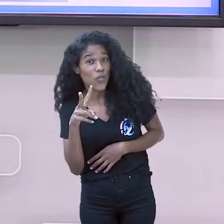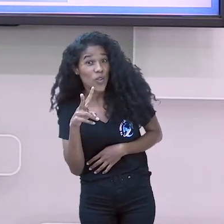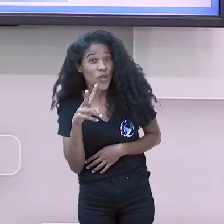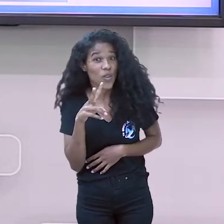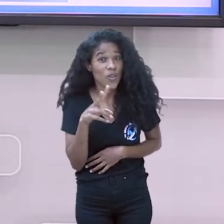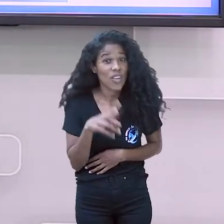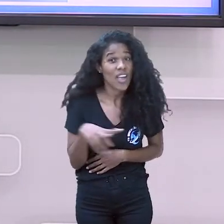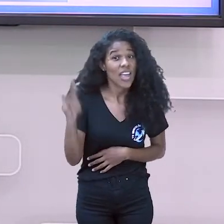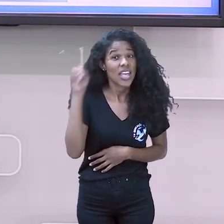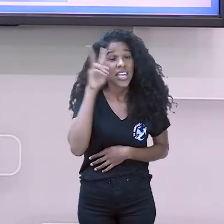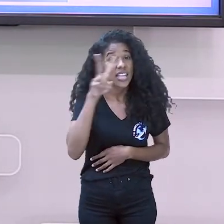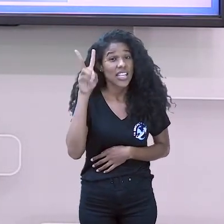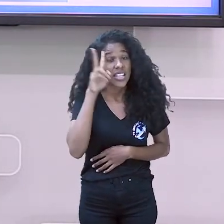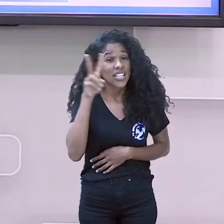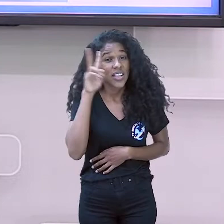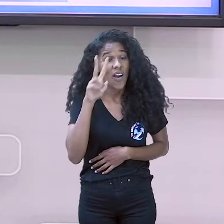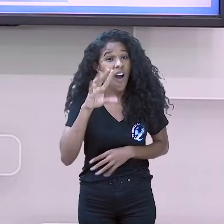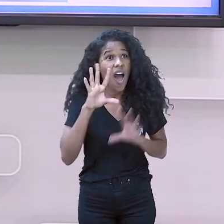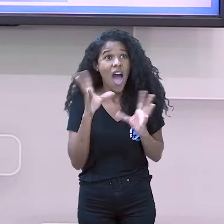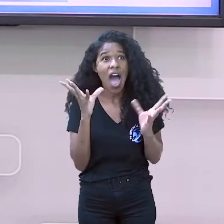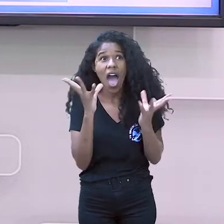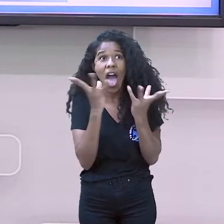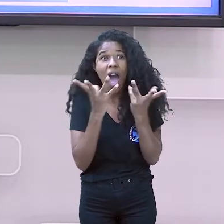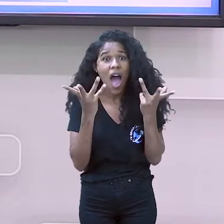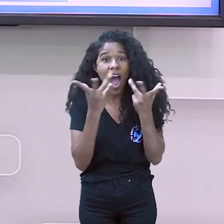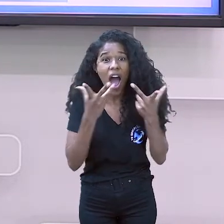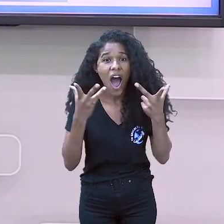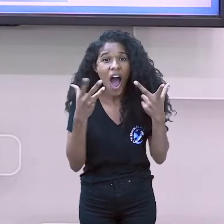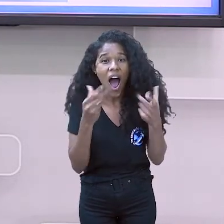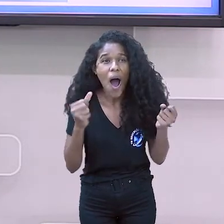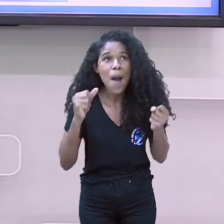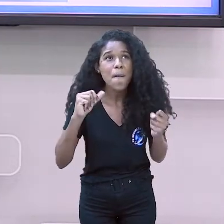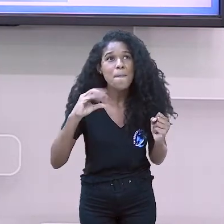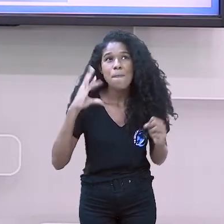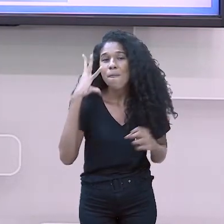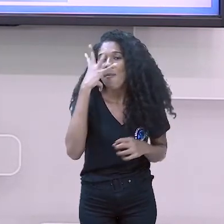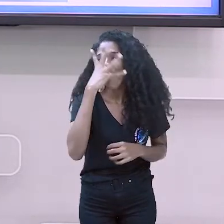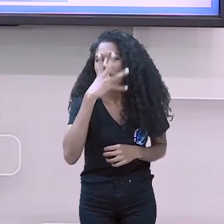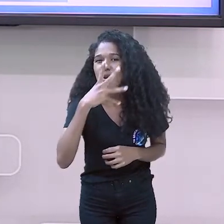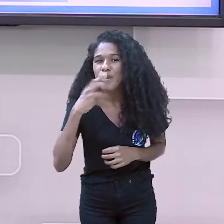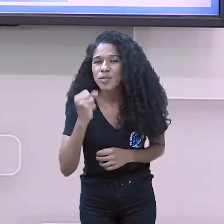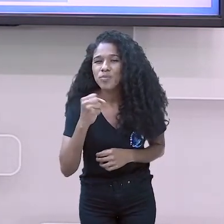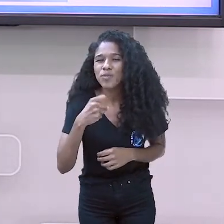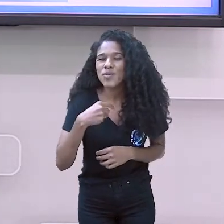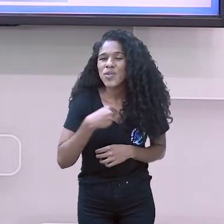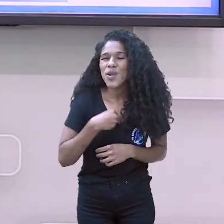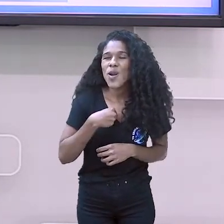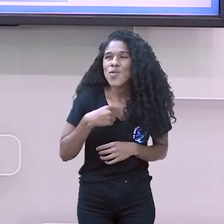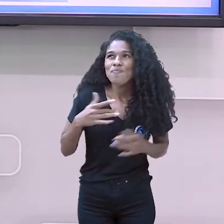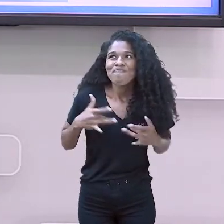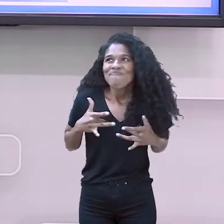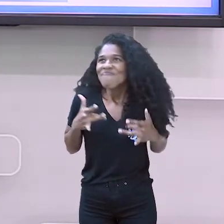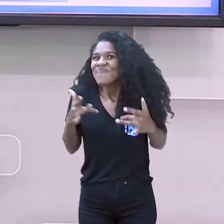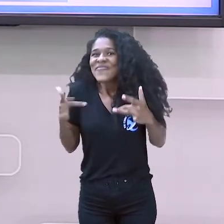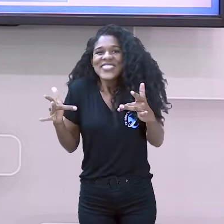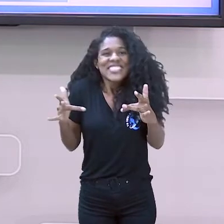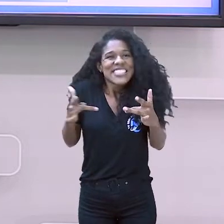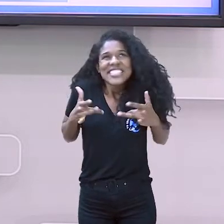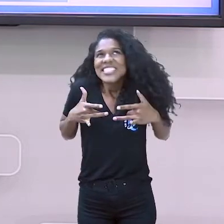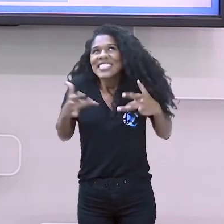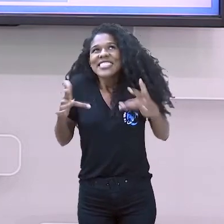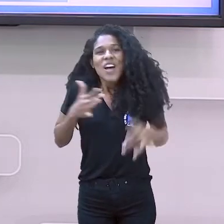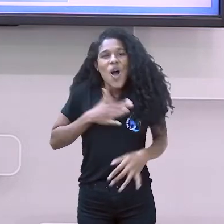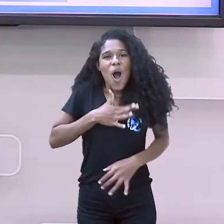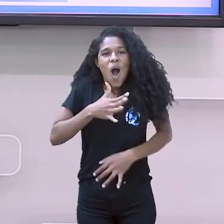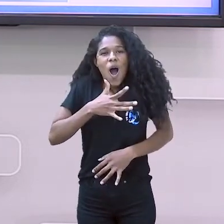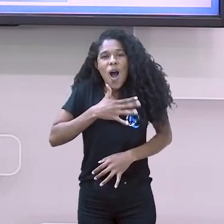conto lindo que a Rosana leu para vocês? Eu sou apaixonada com Elias José. Ele sabe como contar aí